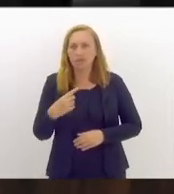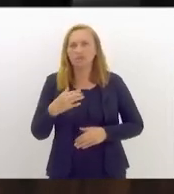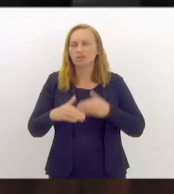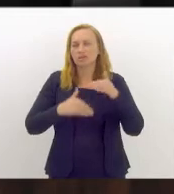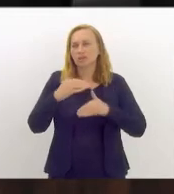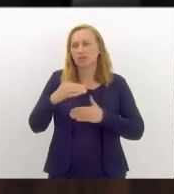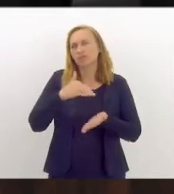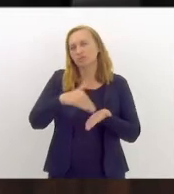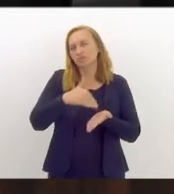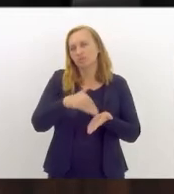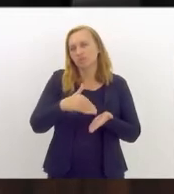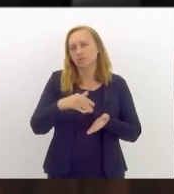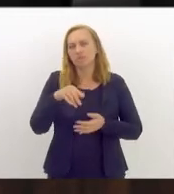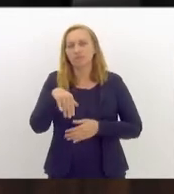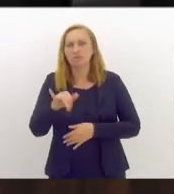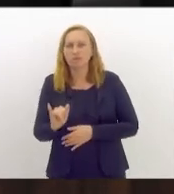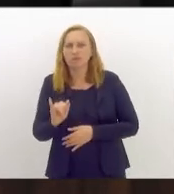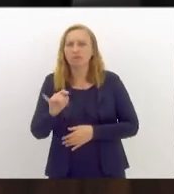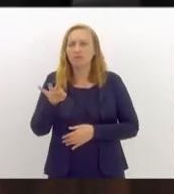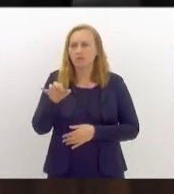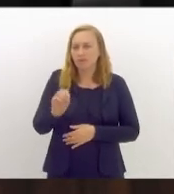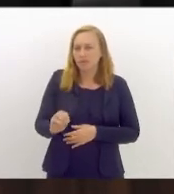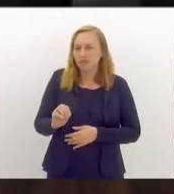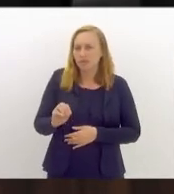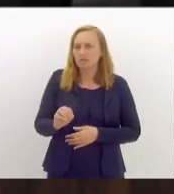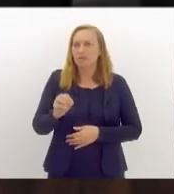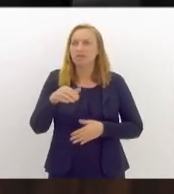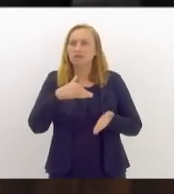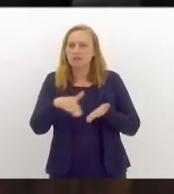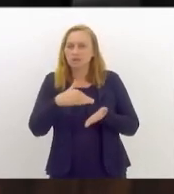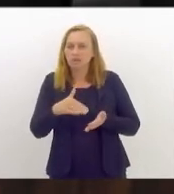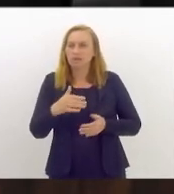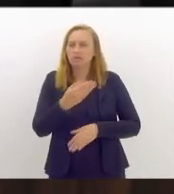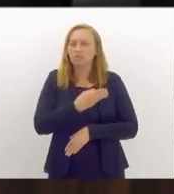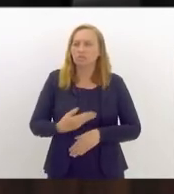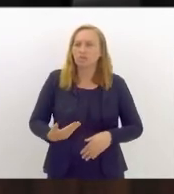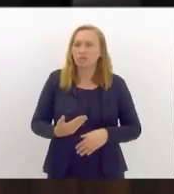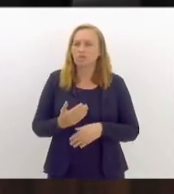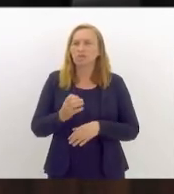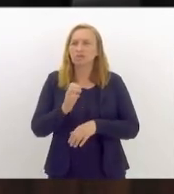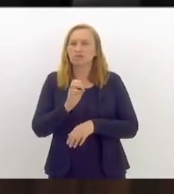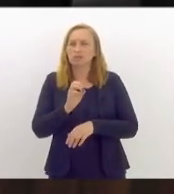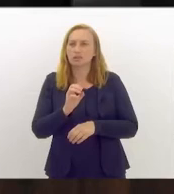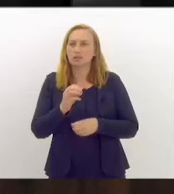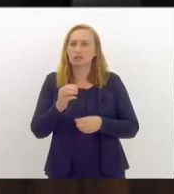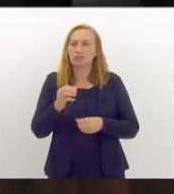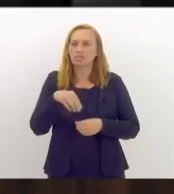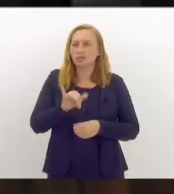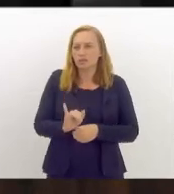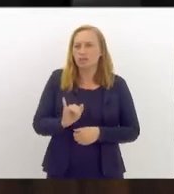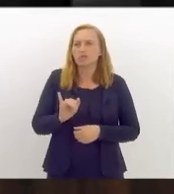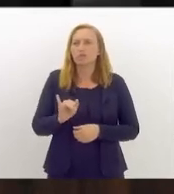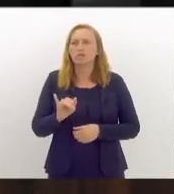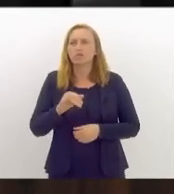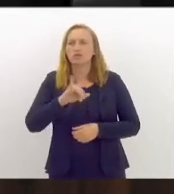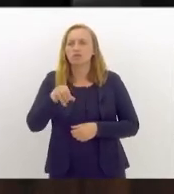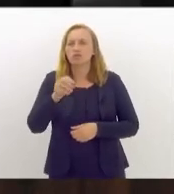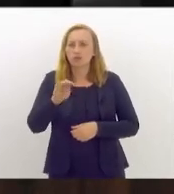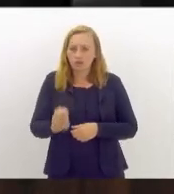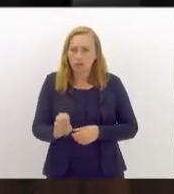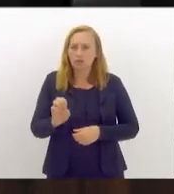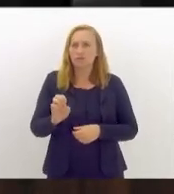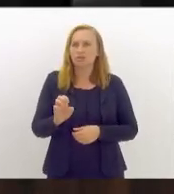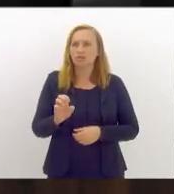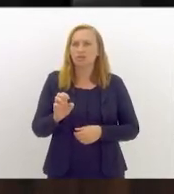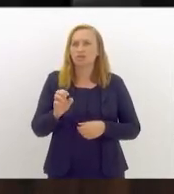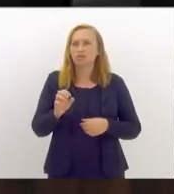de Nova Iguaçu Fabrício Ferraz secretários do governo Nova Iguaçu Gustavo horta advogado Jorge Turco Presidente